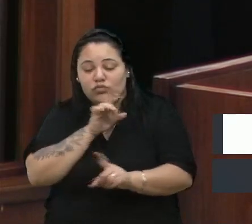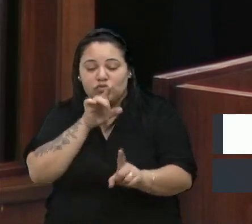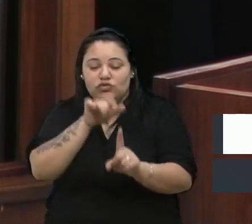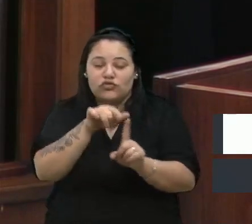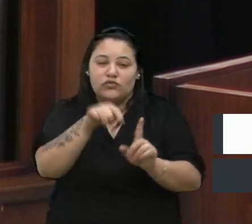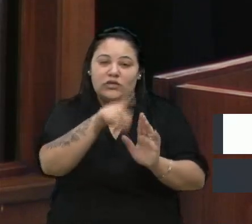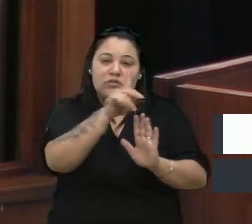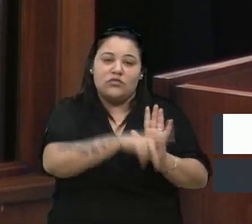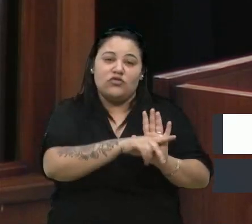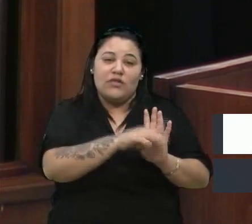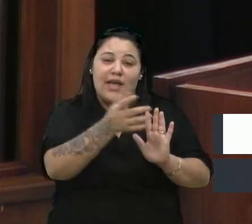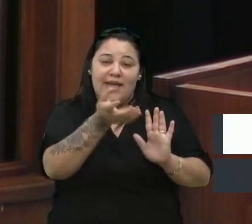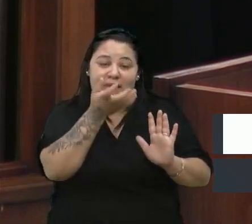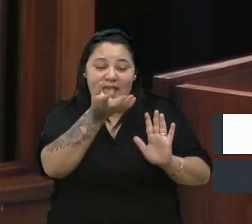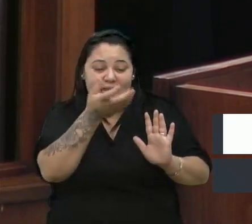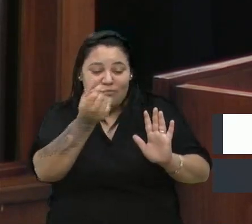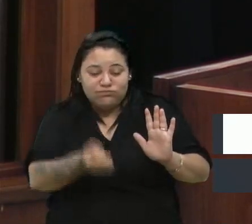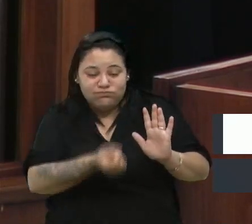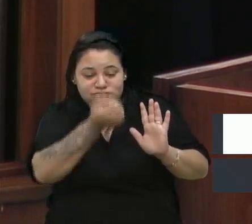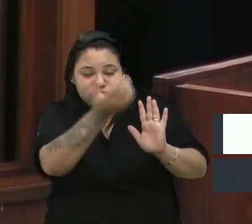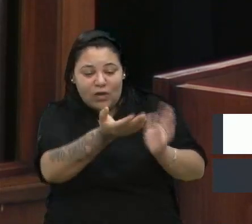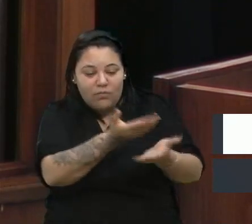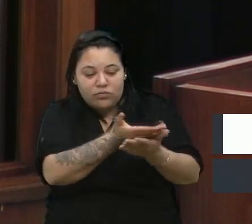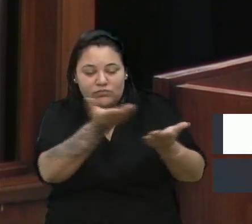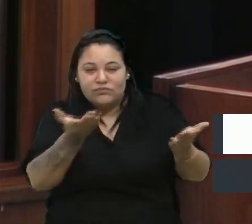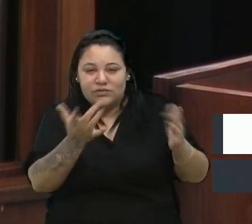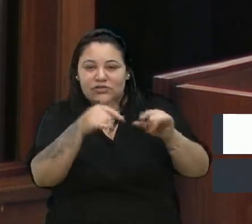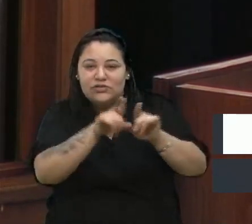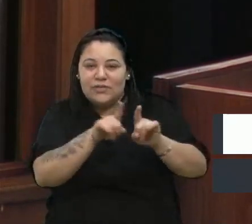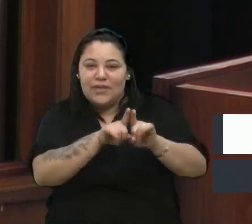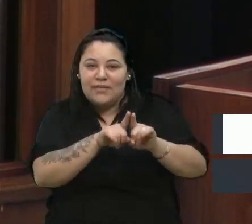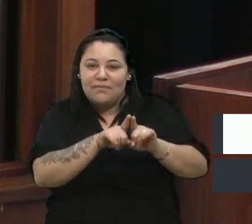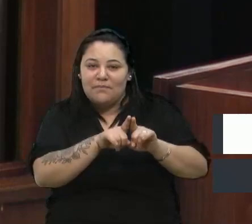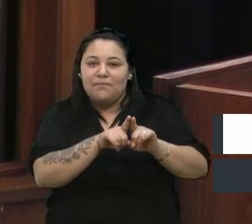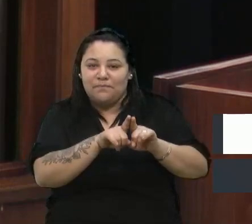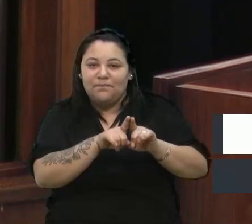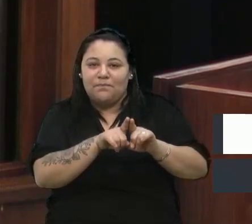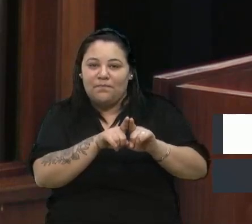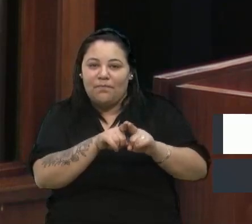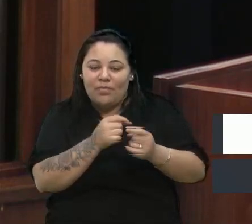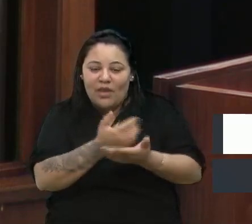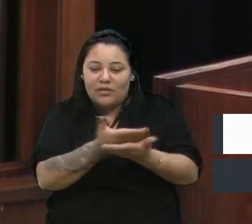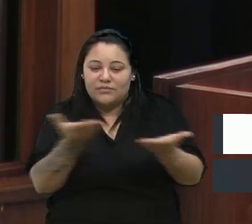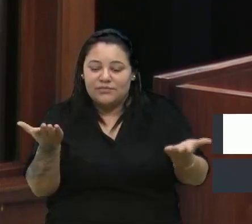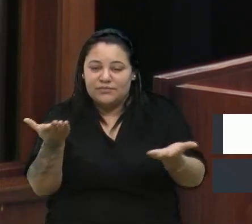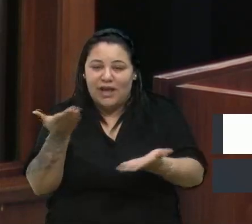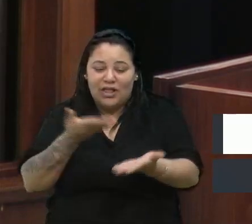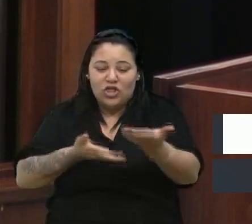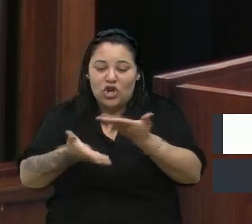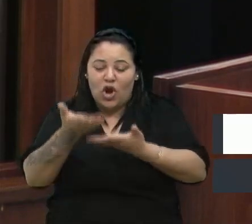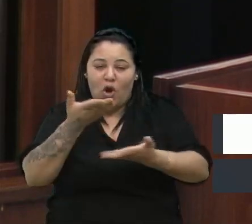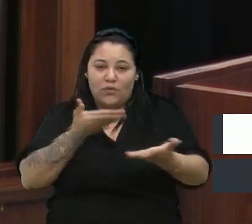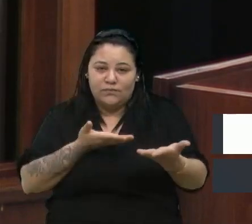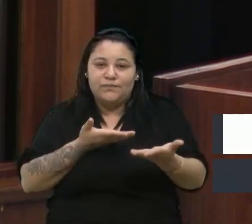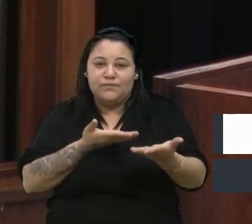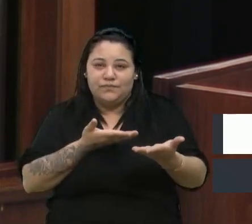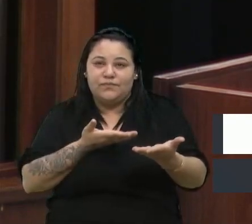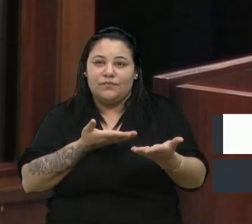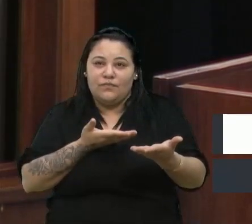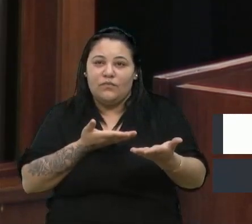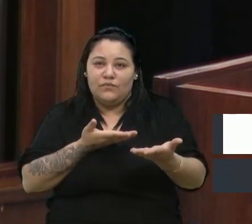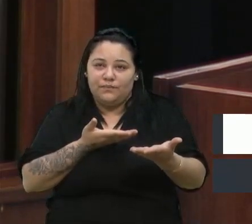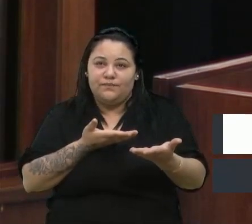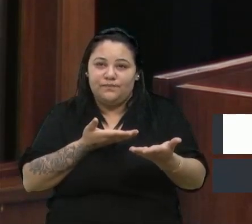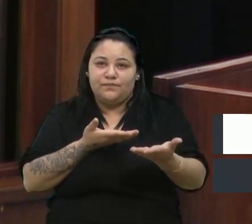É poder trazer para um ambiente mais amplo aquilo que a gente tem recebido no nosso